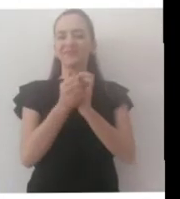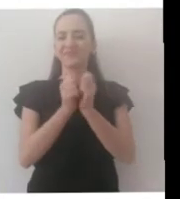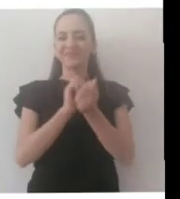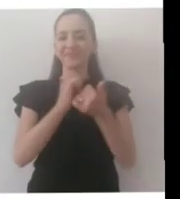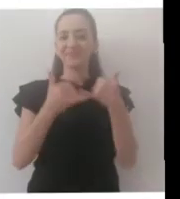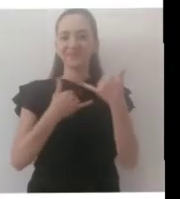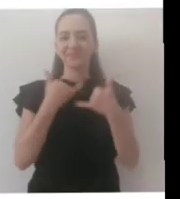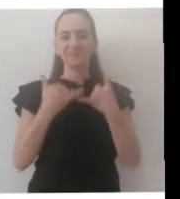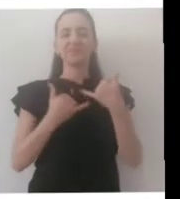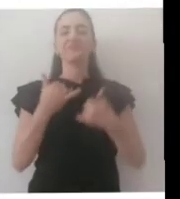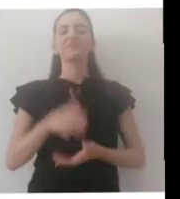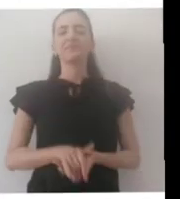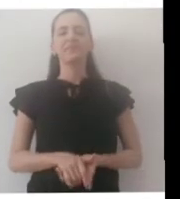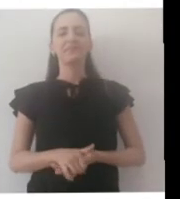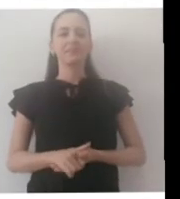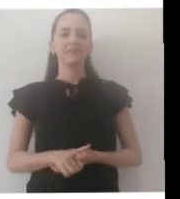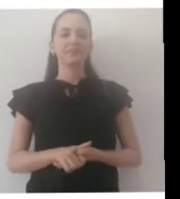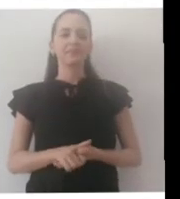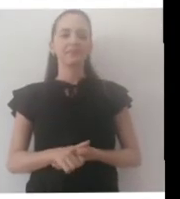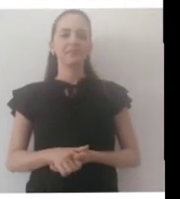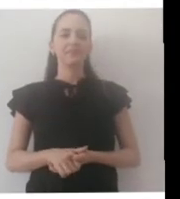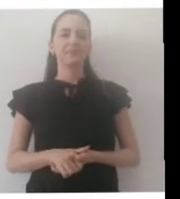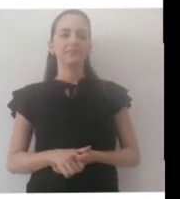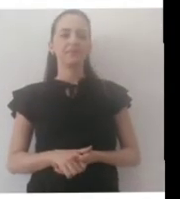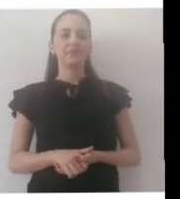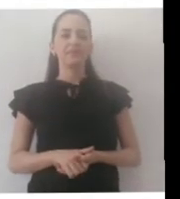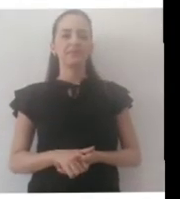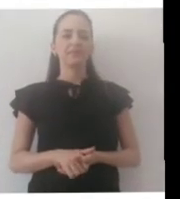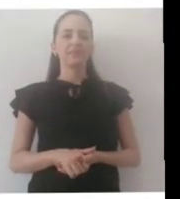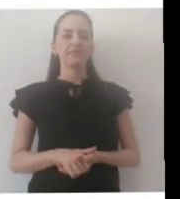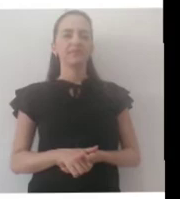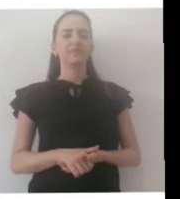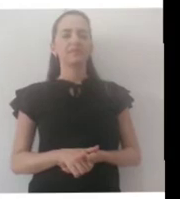É o exemplo da massinha e da vaca, né? Deixa eu voltar aqui.